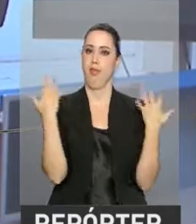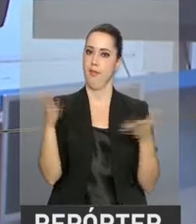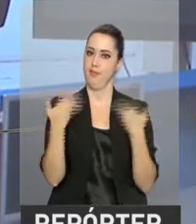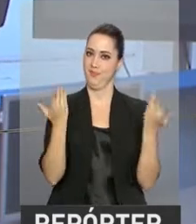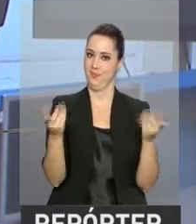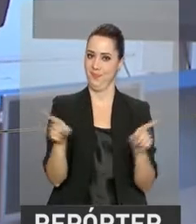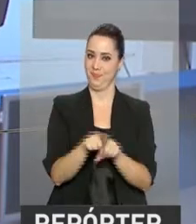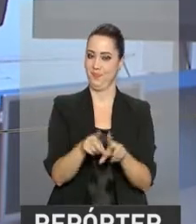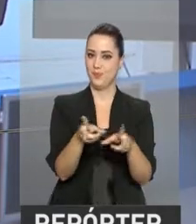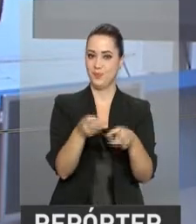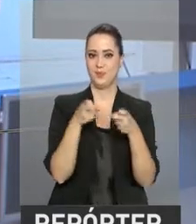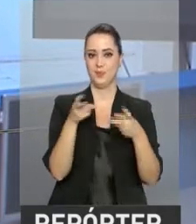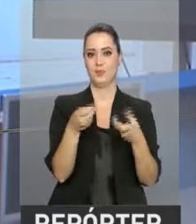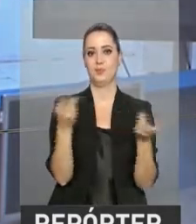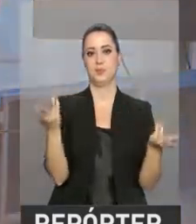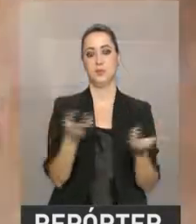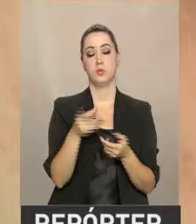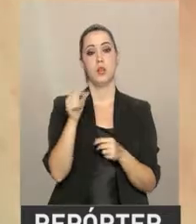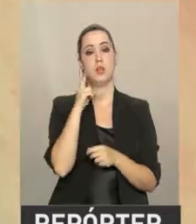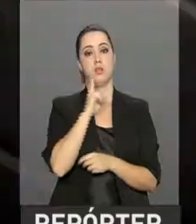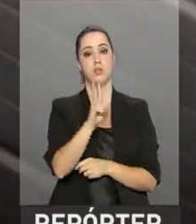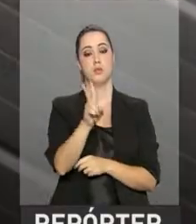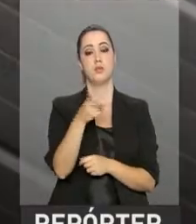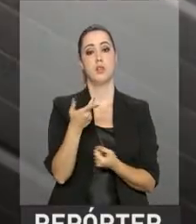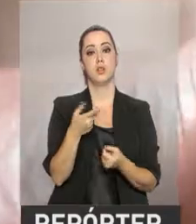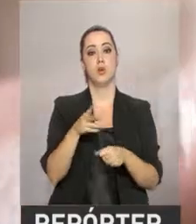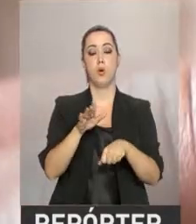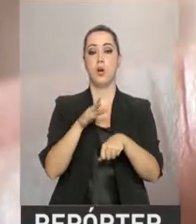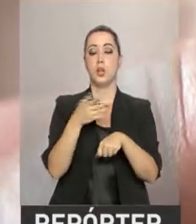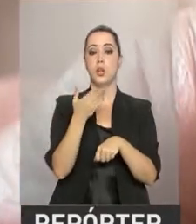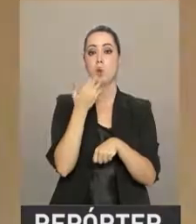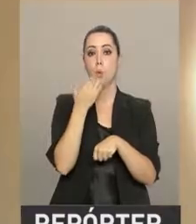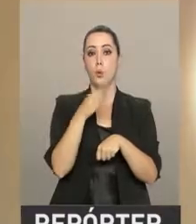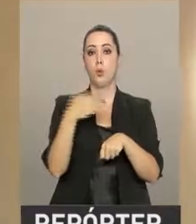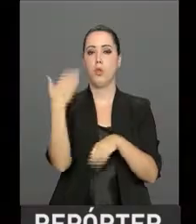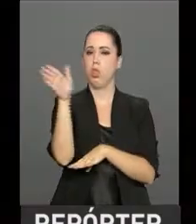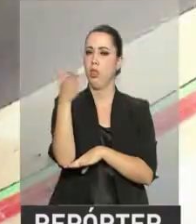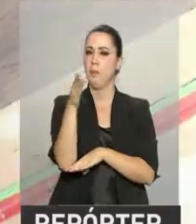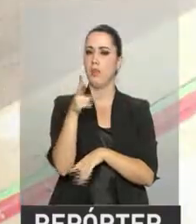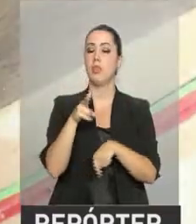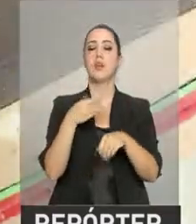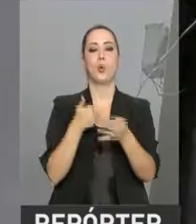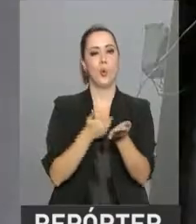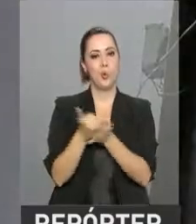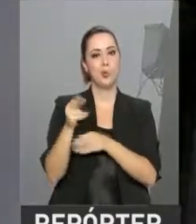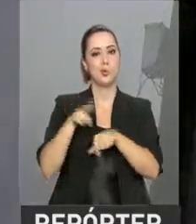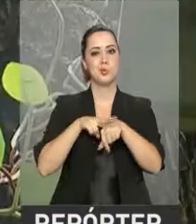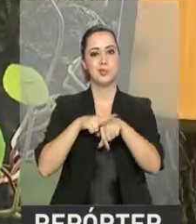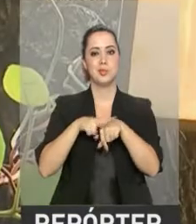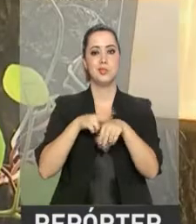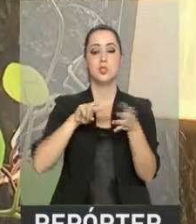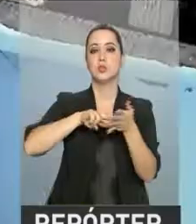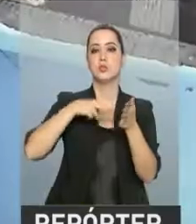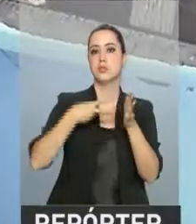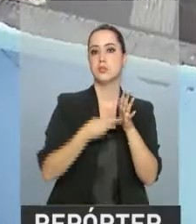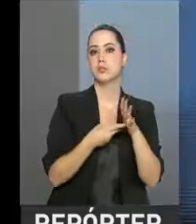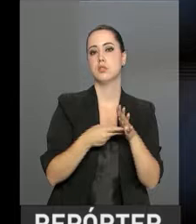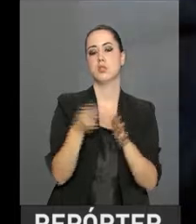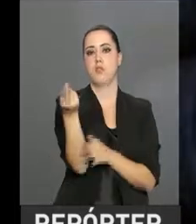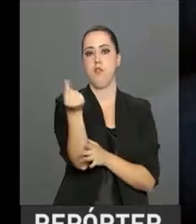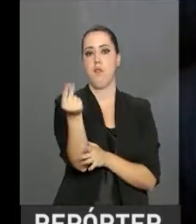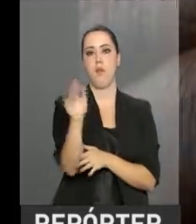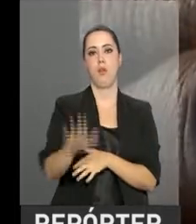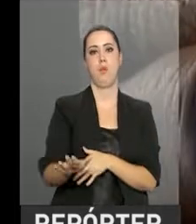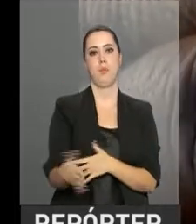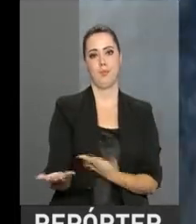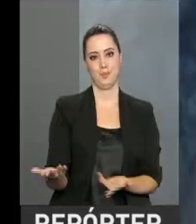do operador nacional do sistema elétrico a tendência é que a bandeira fique verde ou seja sem cobranças extras para o consumidor as simulações